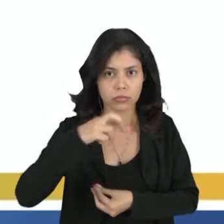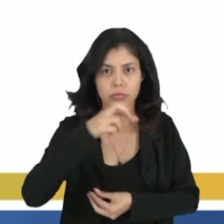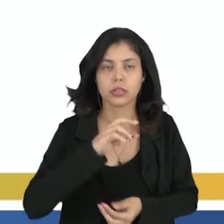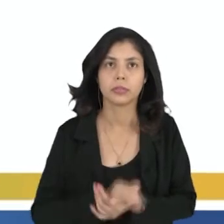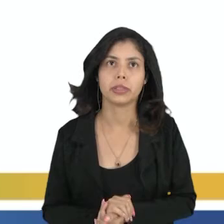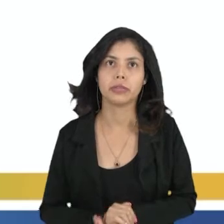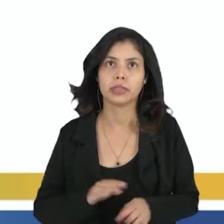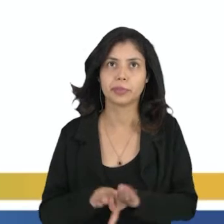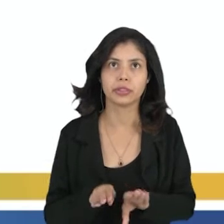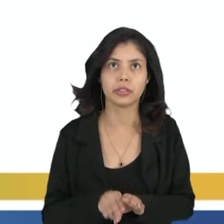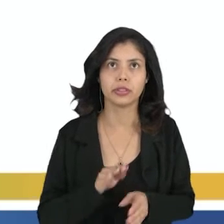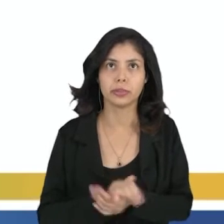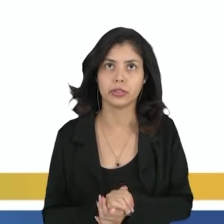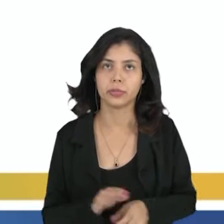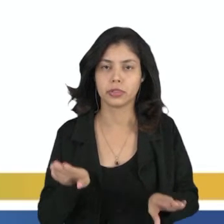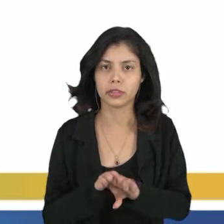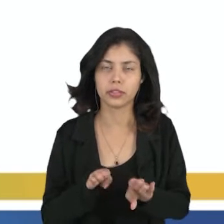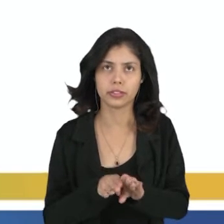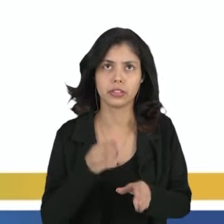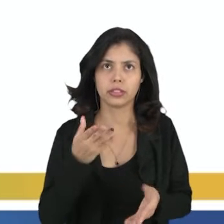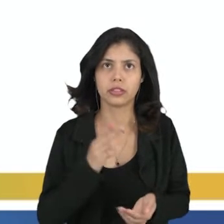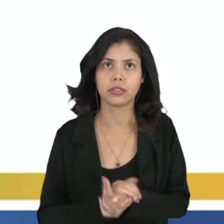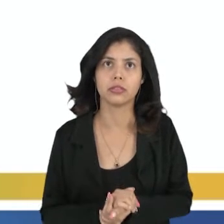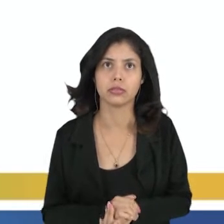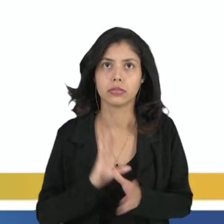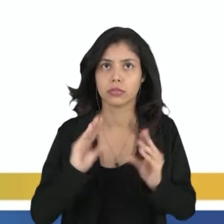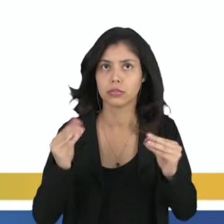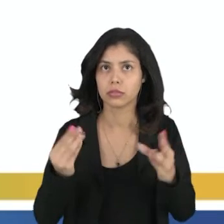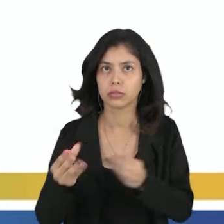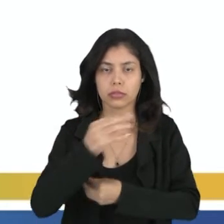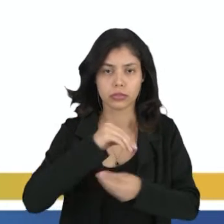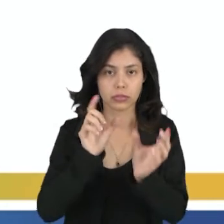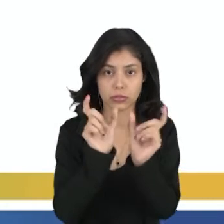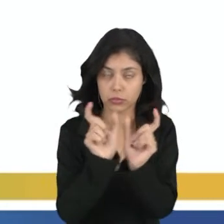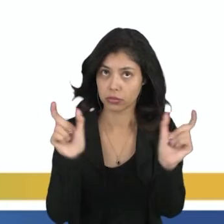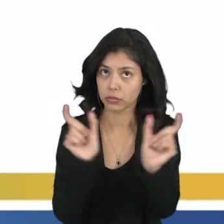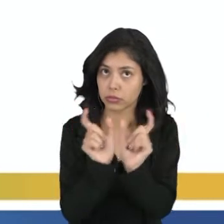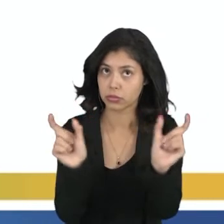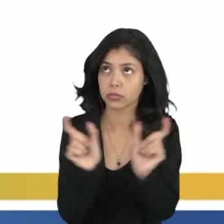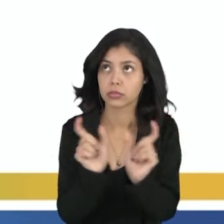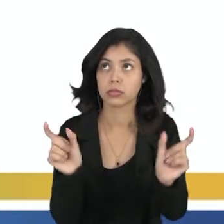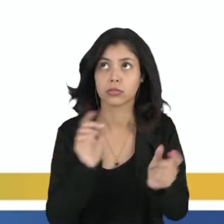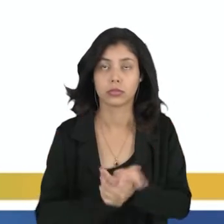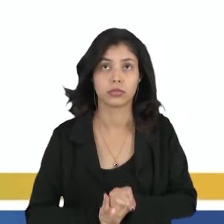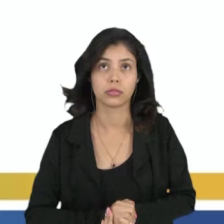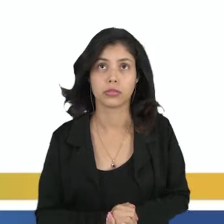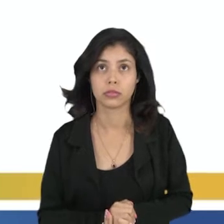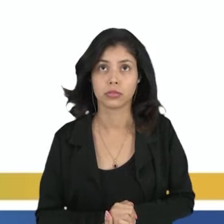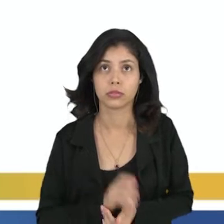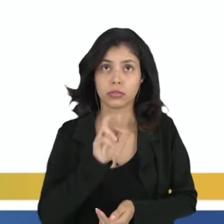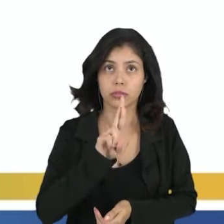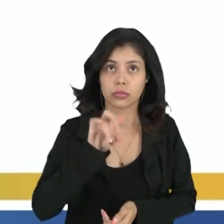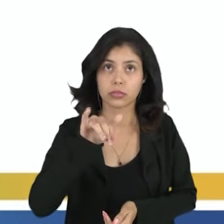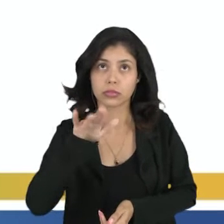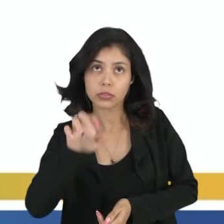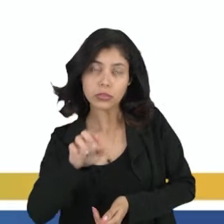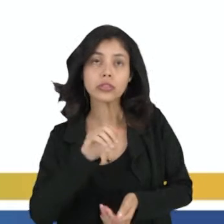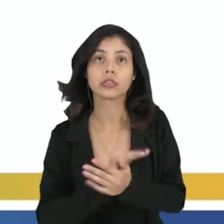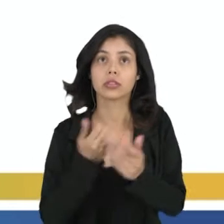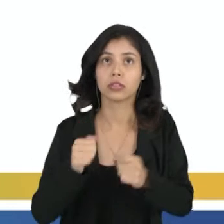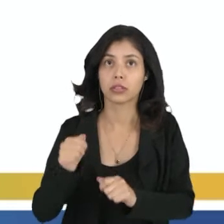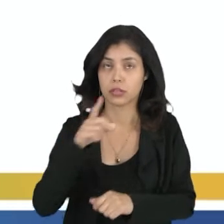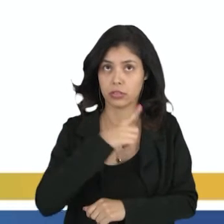uma única substância composta, então aqui, ó, tem que ter atenção. Lá no lado dos reagentes, a substância tem que